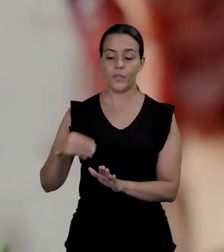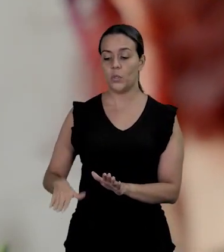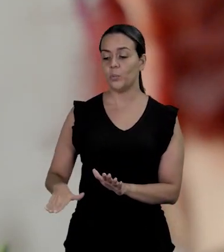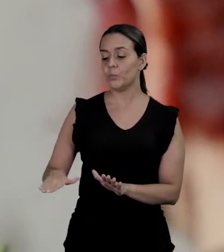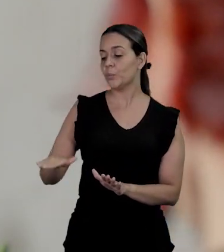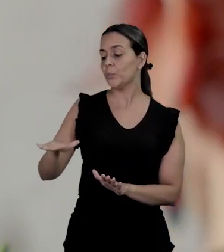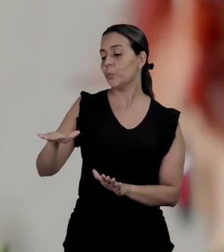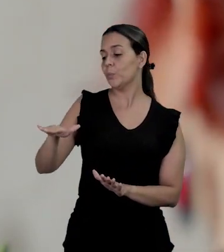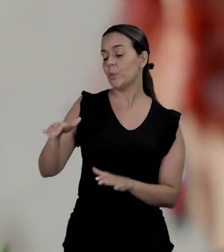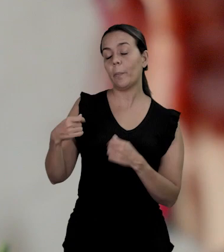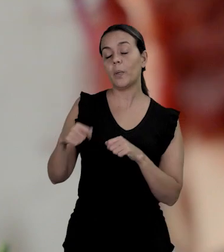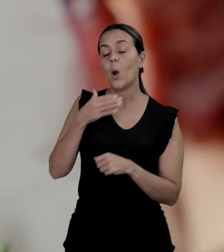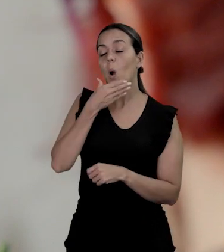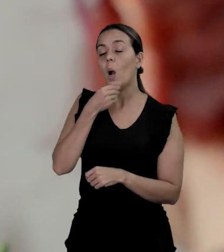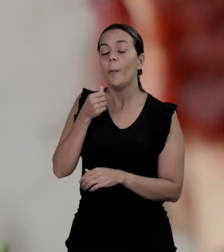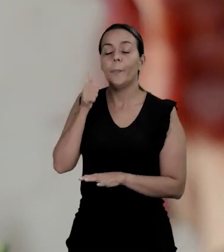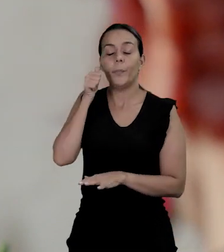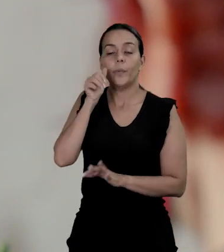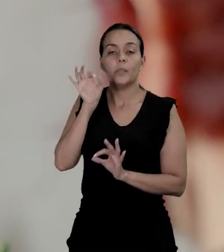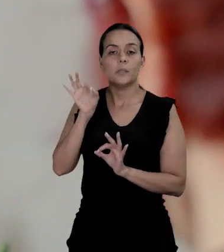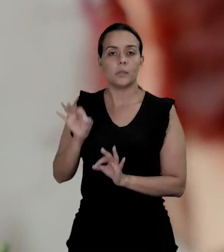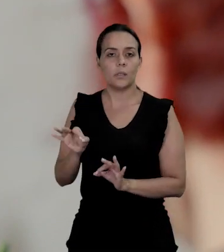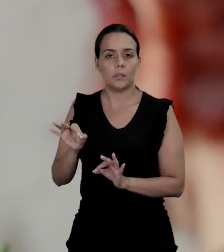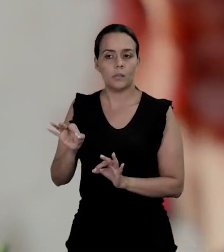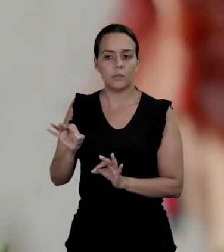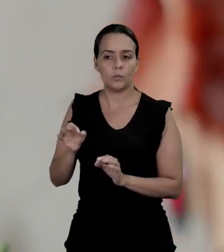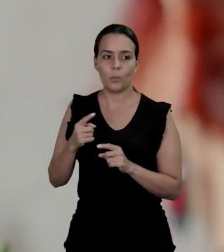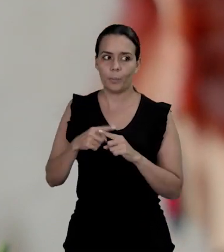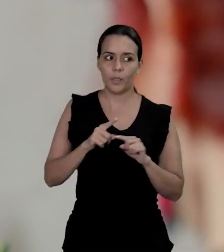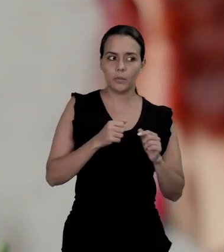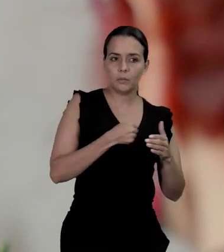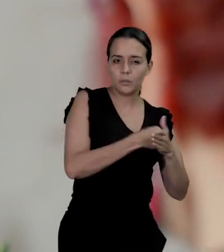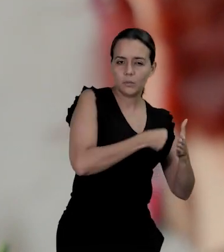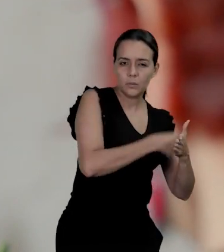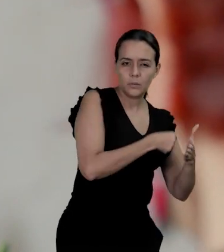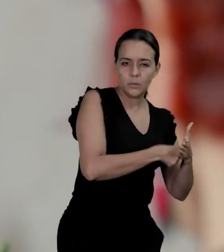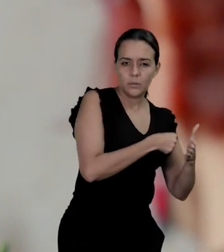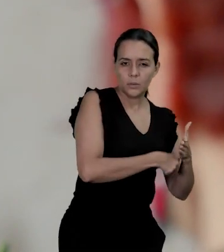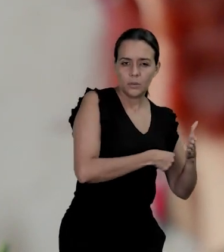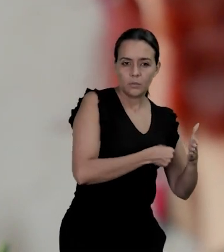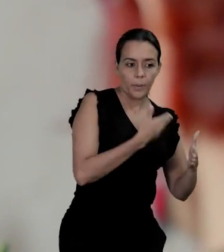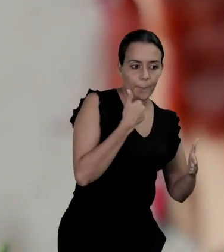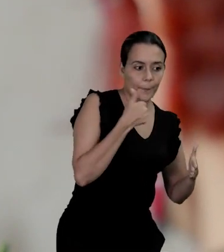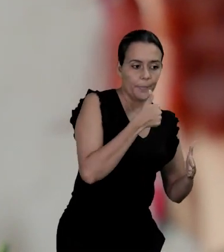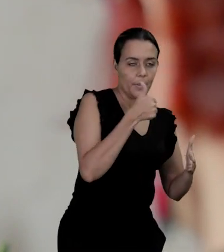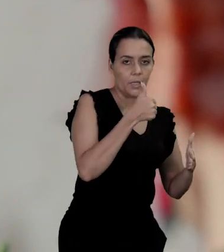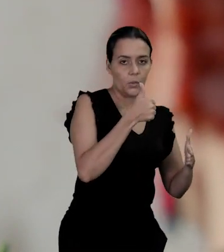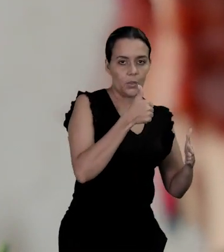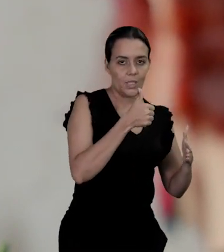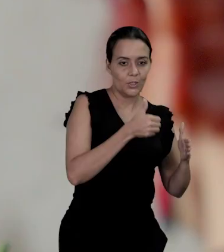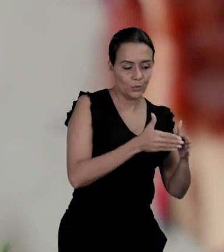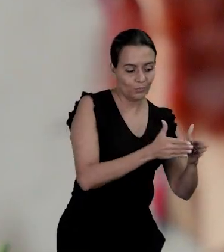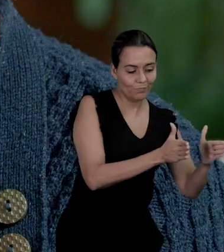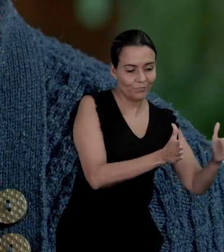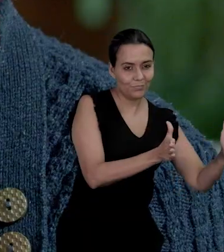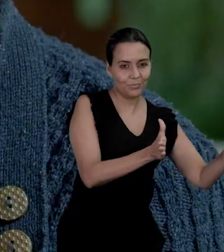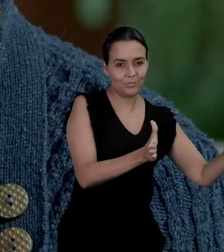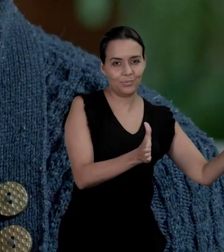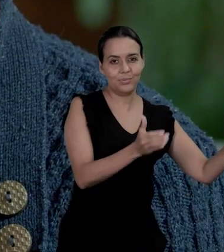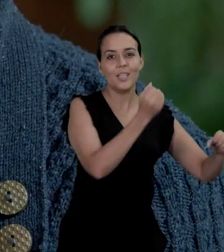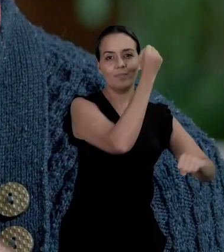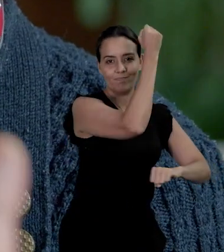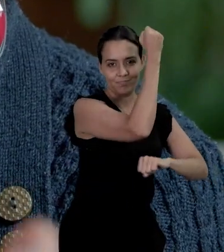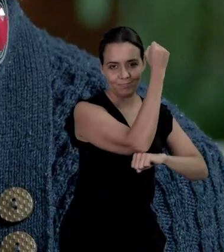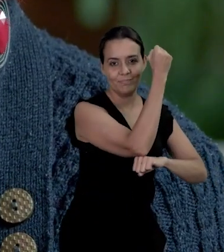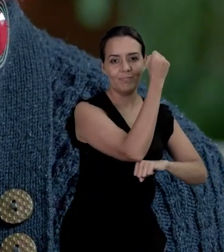crianças. Tá? Os avanços vão tendo porque você, na verdade, também não consegue voltar para o passado. Você já tem